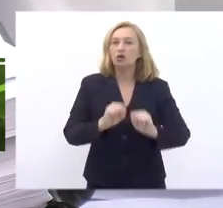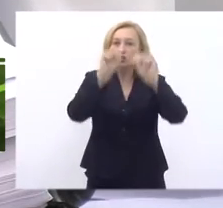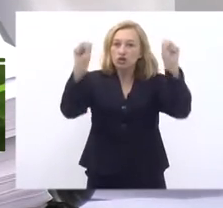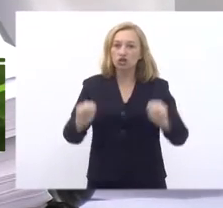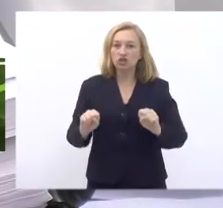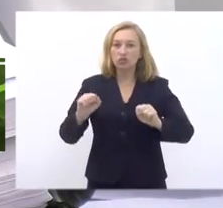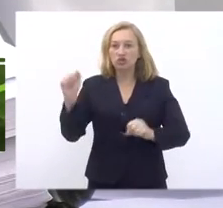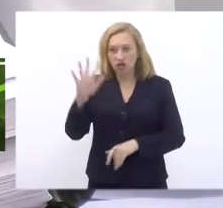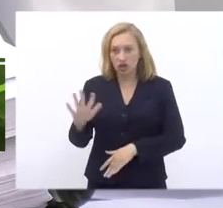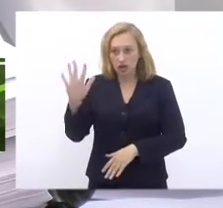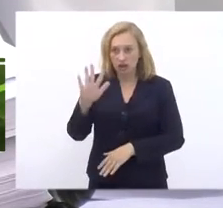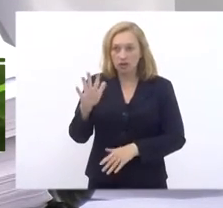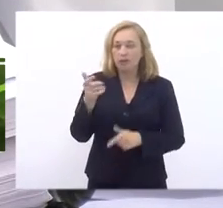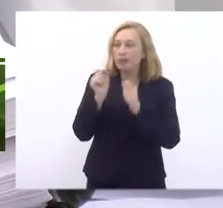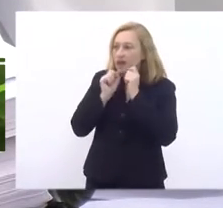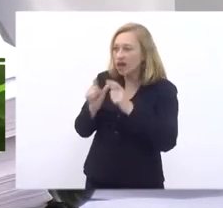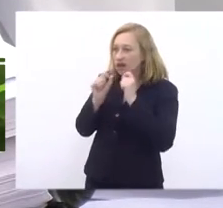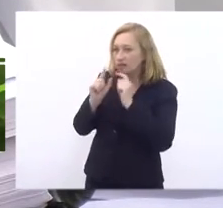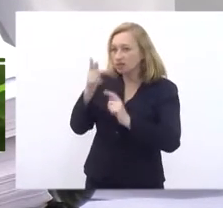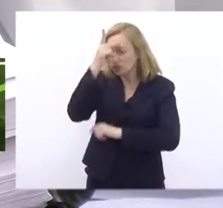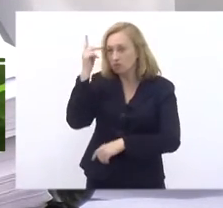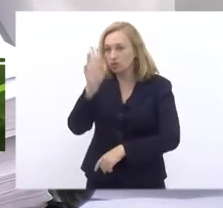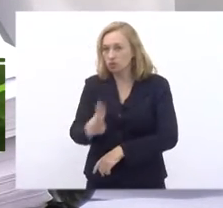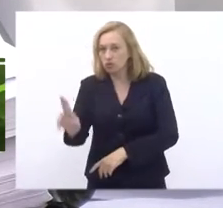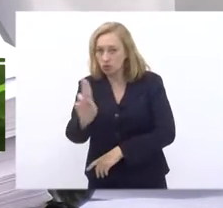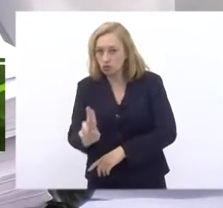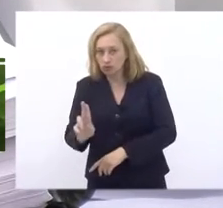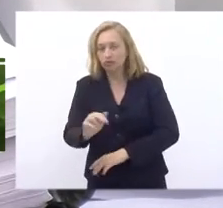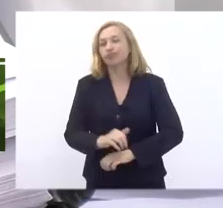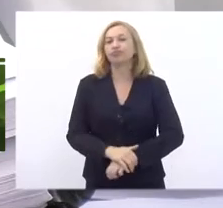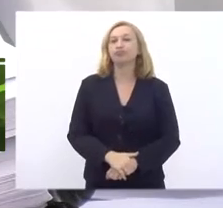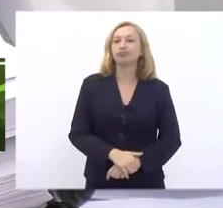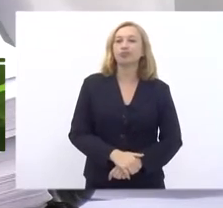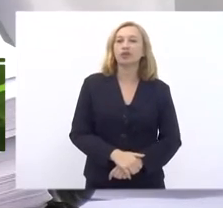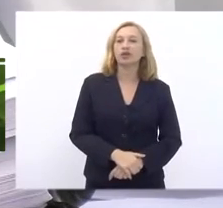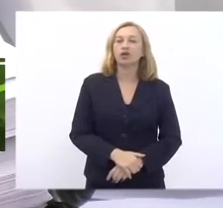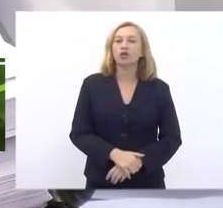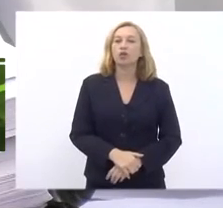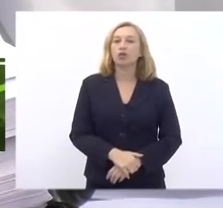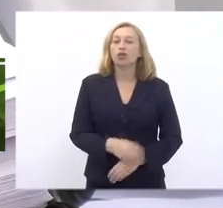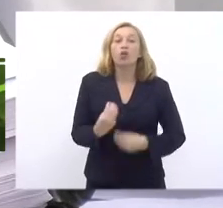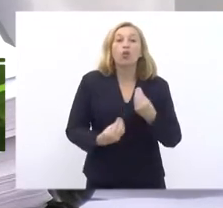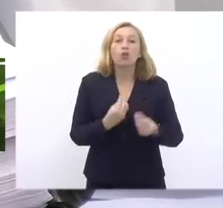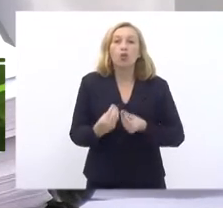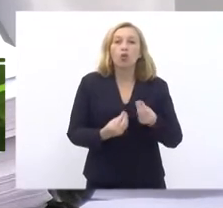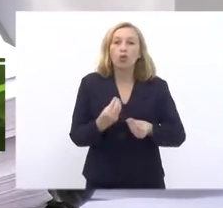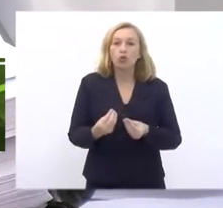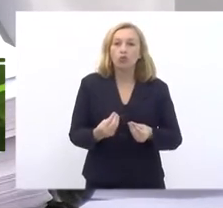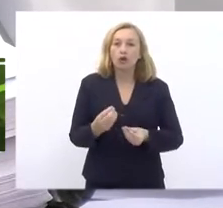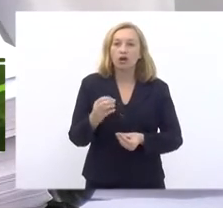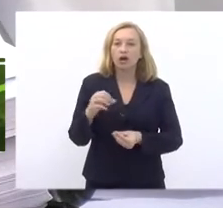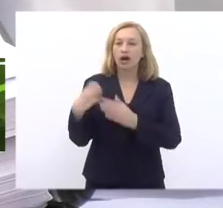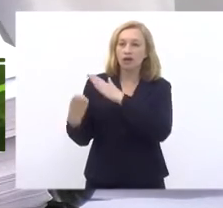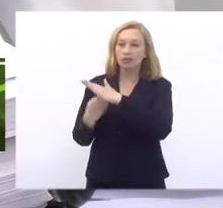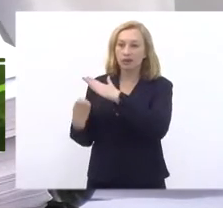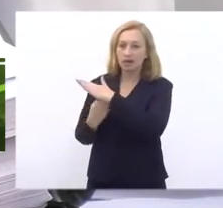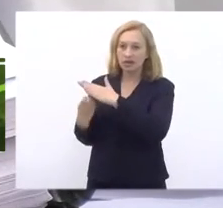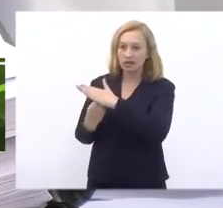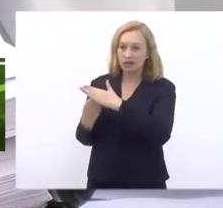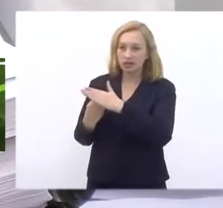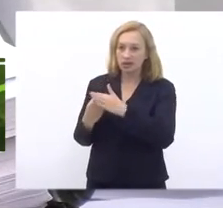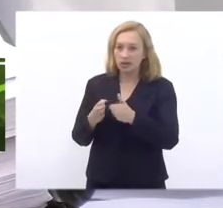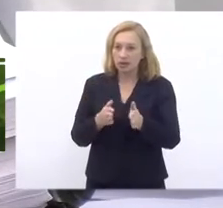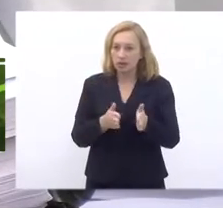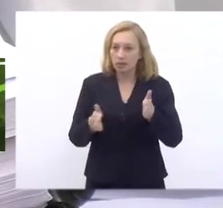um todo, a reclamação do usuário, né? E de que forma a Supervia ainda se propôs, né, prorrogar, né,